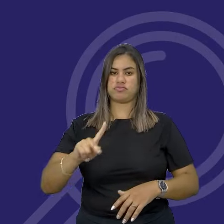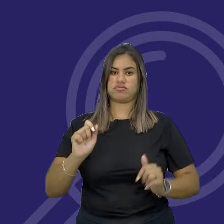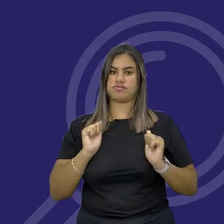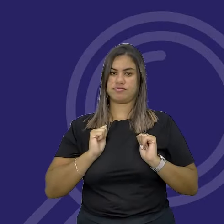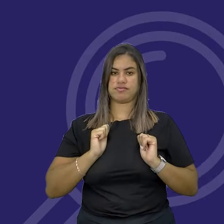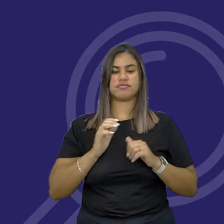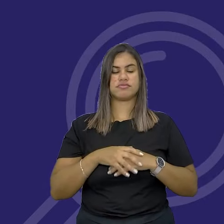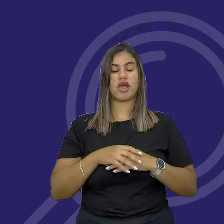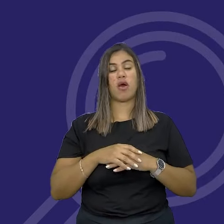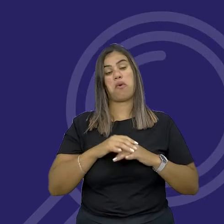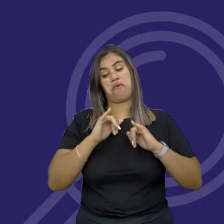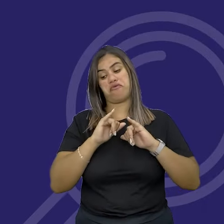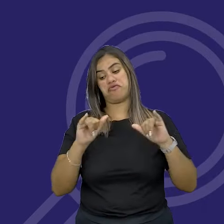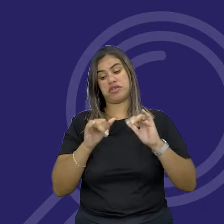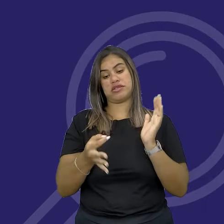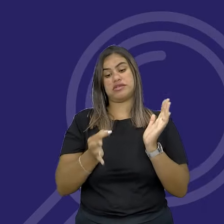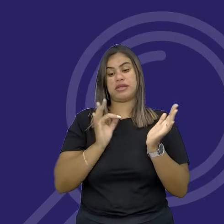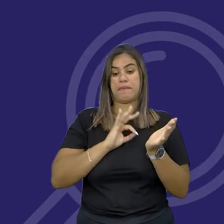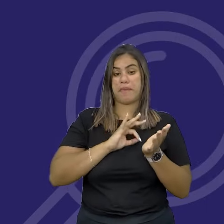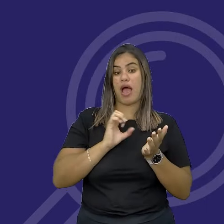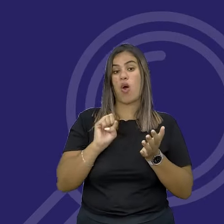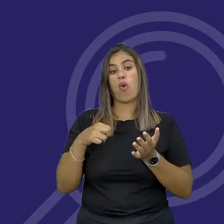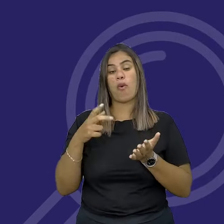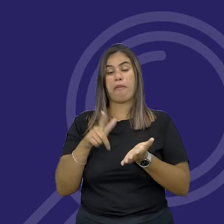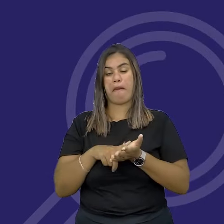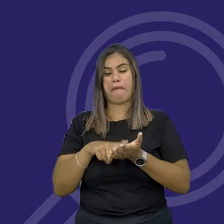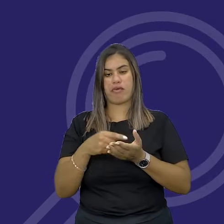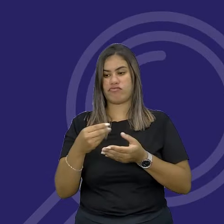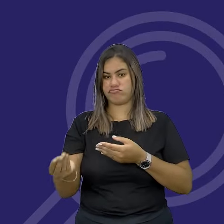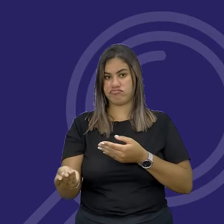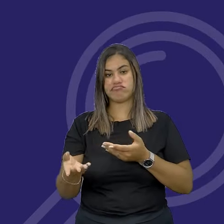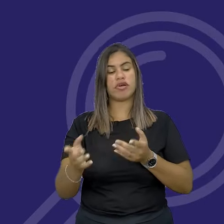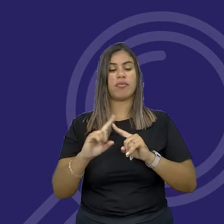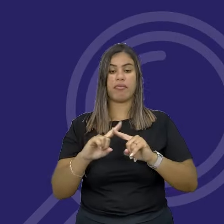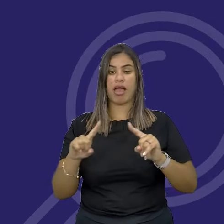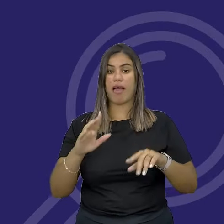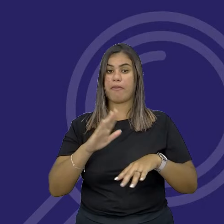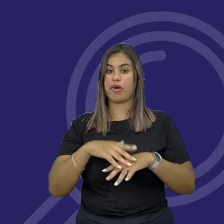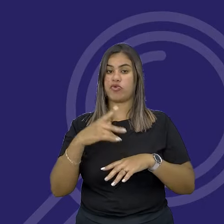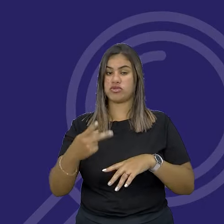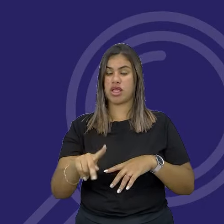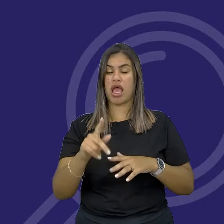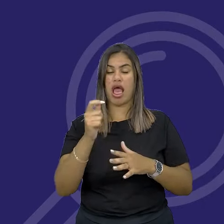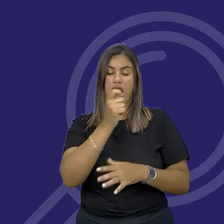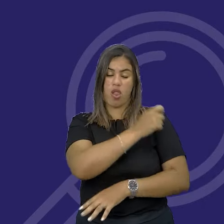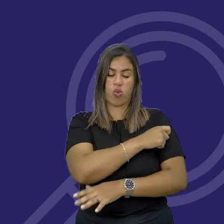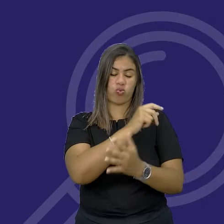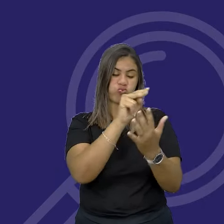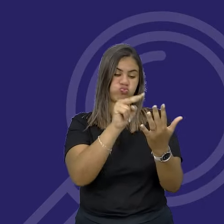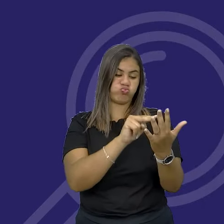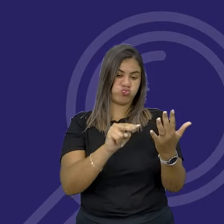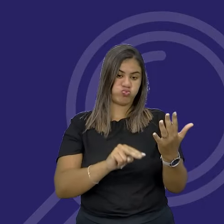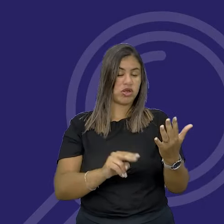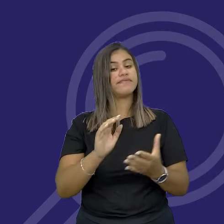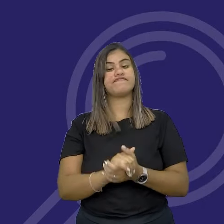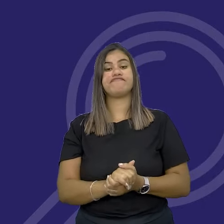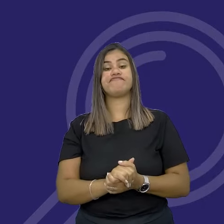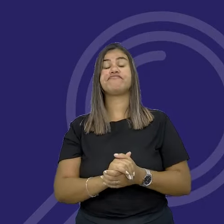a página ou entregar uma cópia, mas é o aluno que vai ler. A terceira é a leitura em